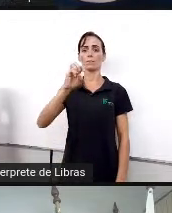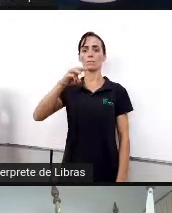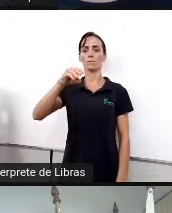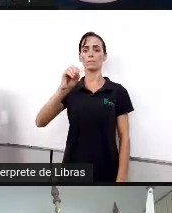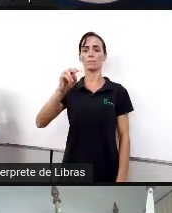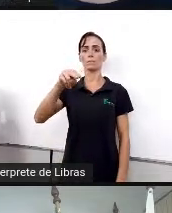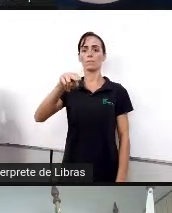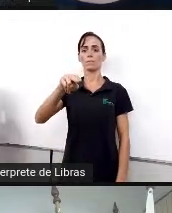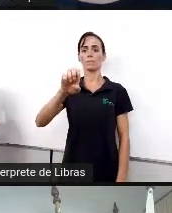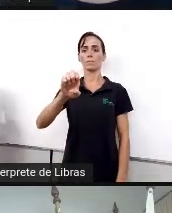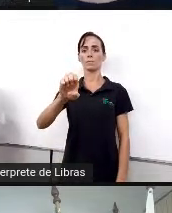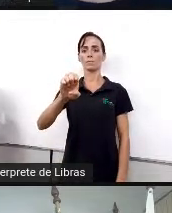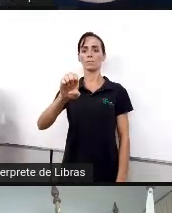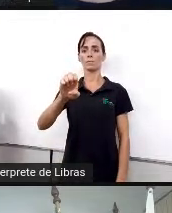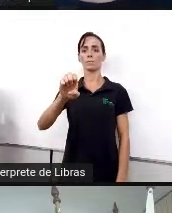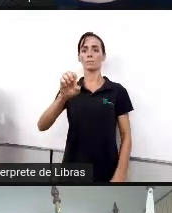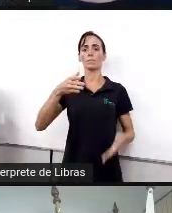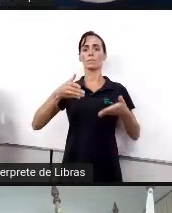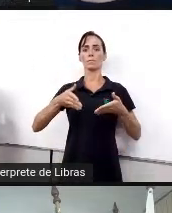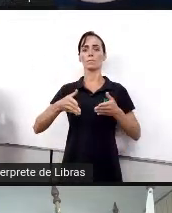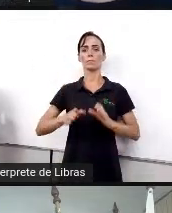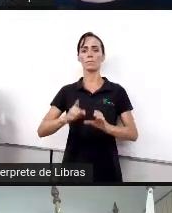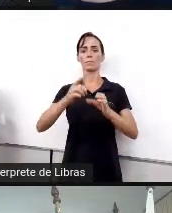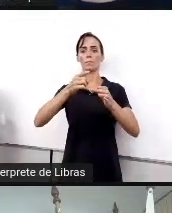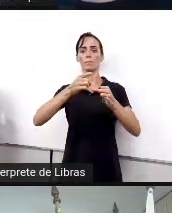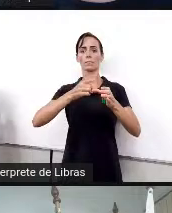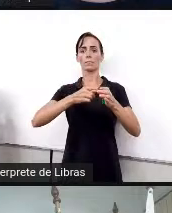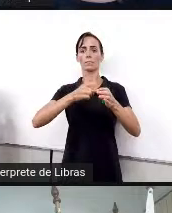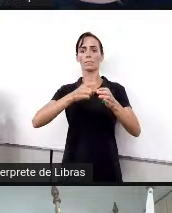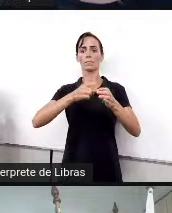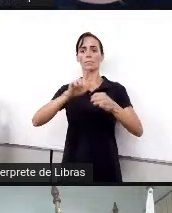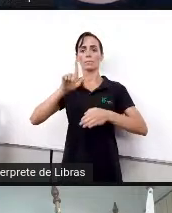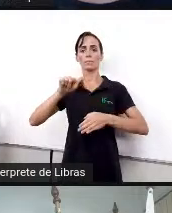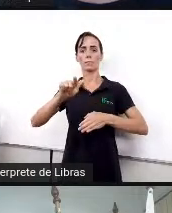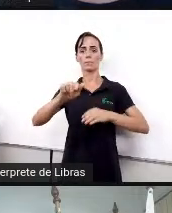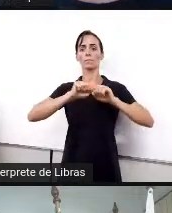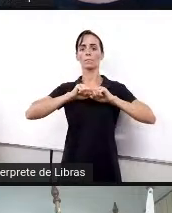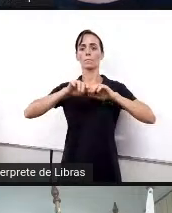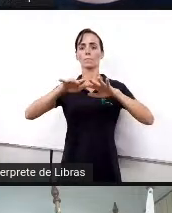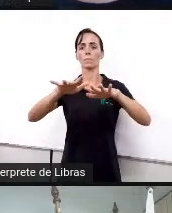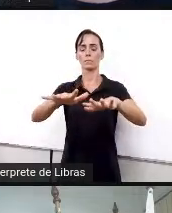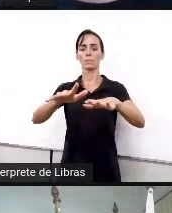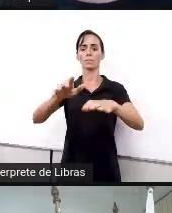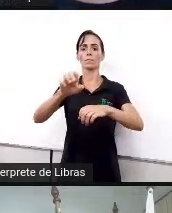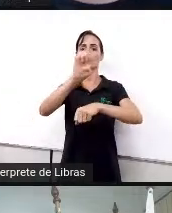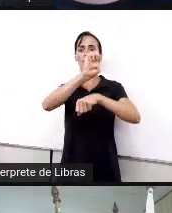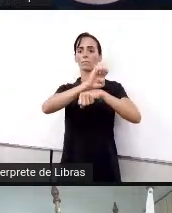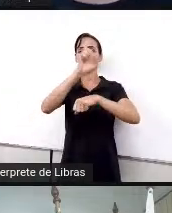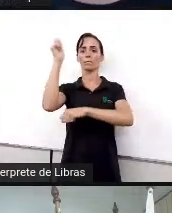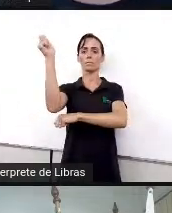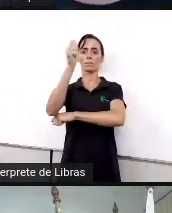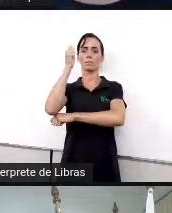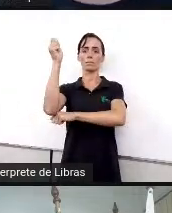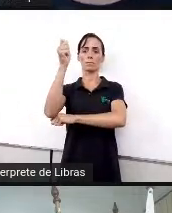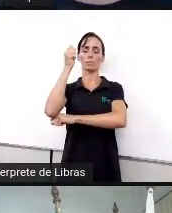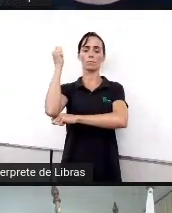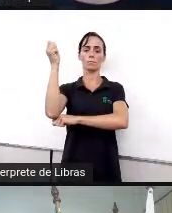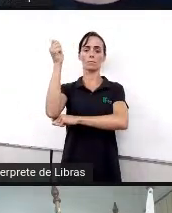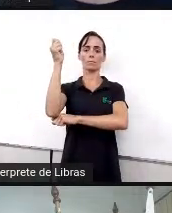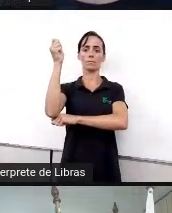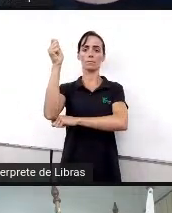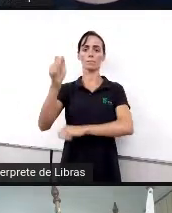Simone Trenkel, natural da cidade de Guarani das Missões, estado do Rio Grande do